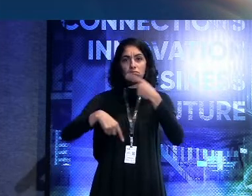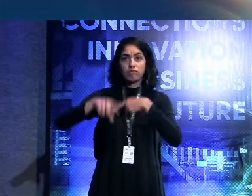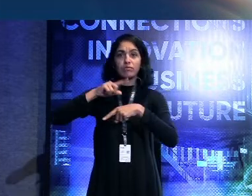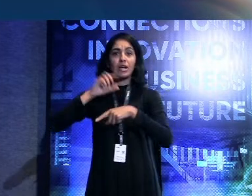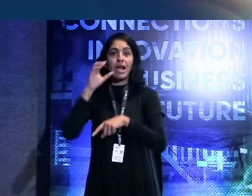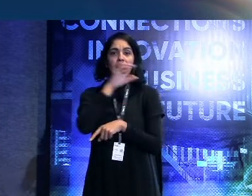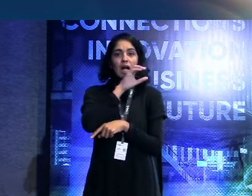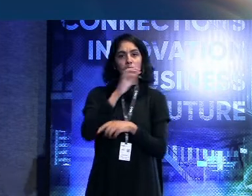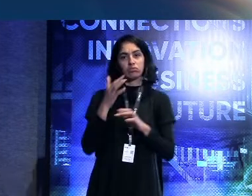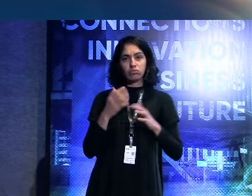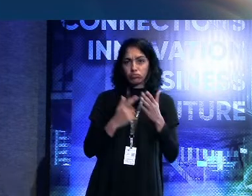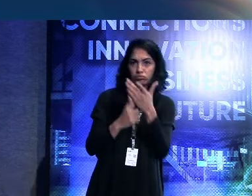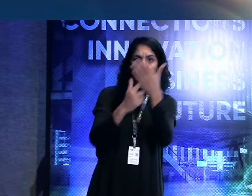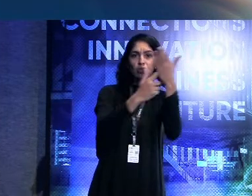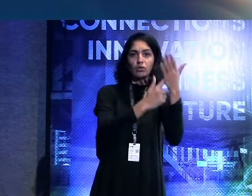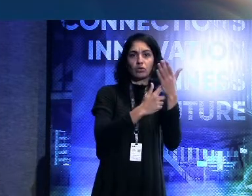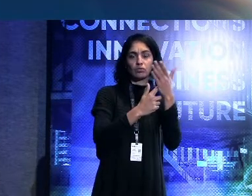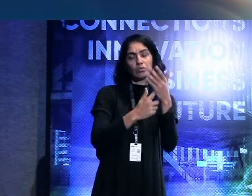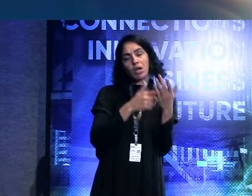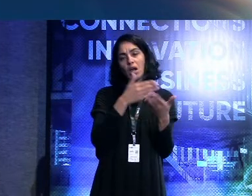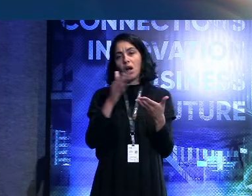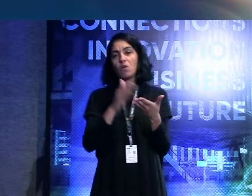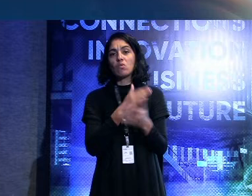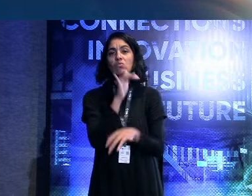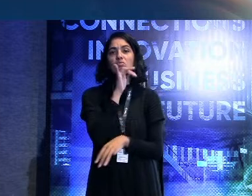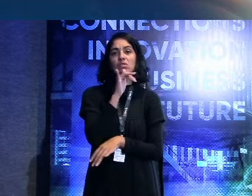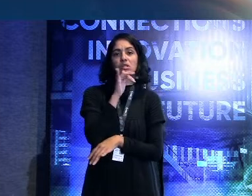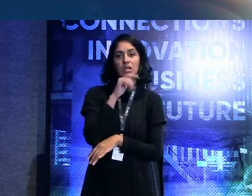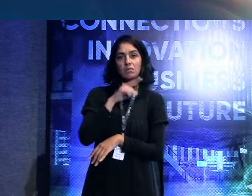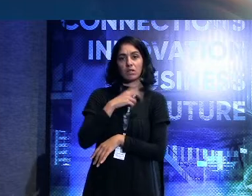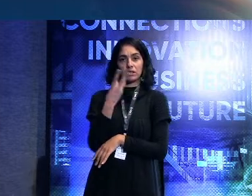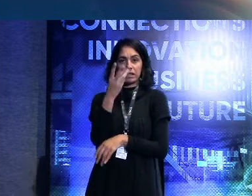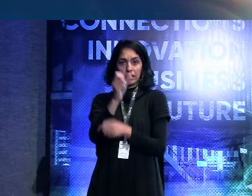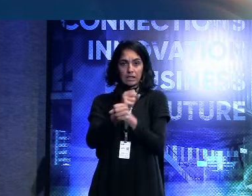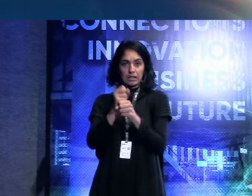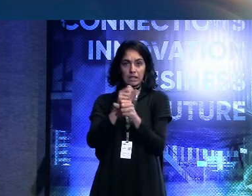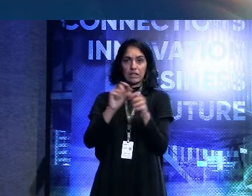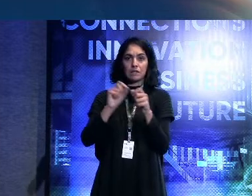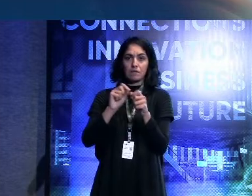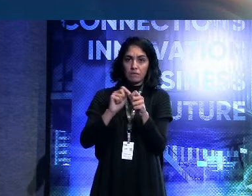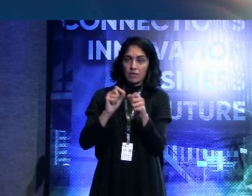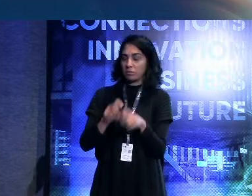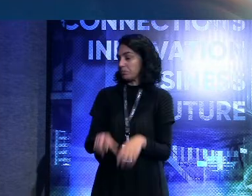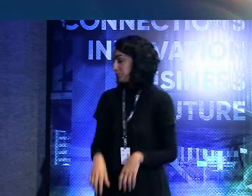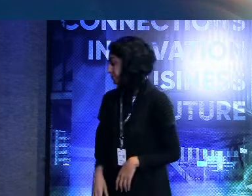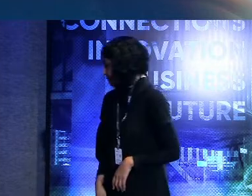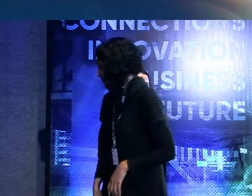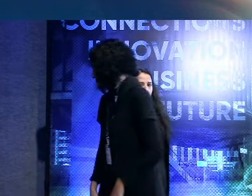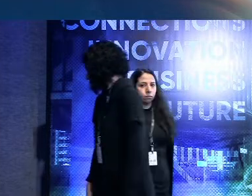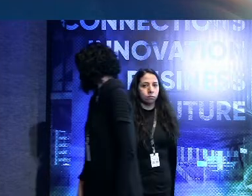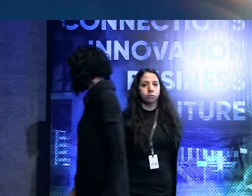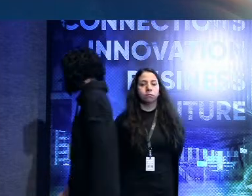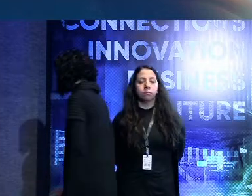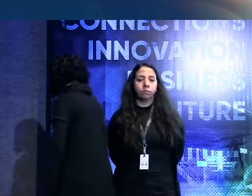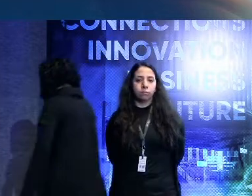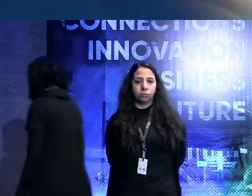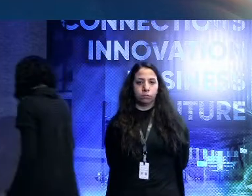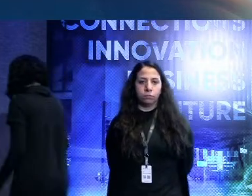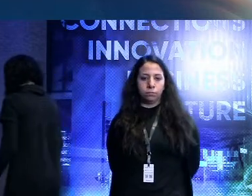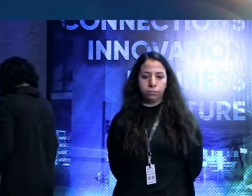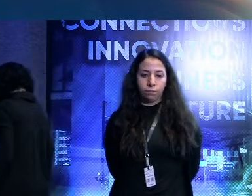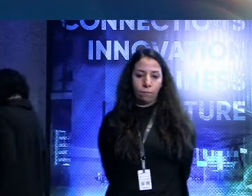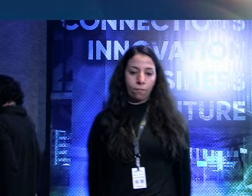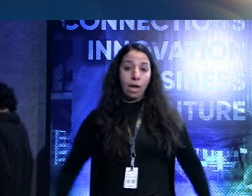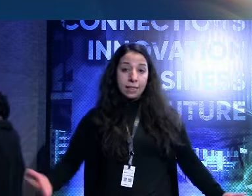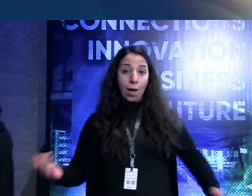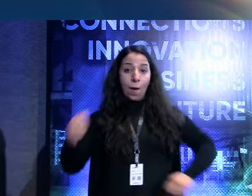de tecnologia, que estão alguns exemplos só do que nesses últimos 3 anos foi possível ser feito, né? Então, a nova plataforma de e-commerce do grupo, que aumentou